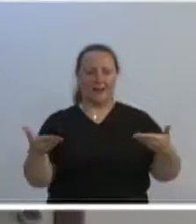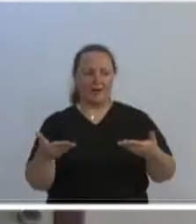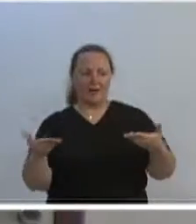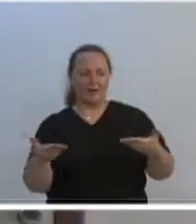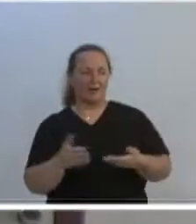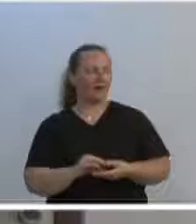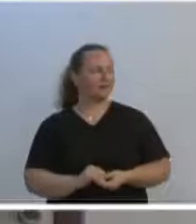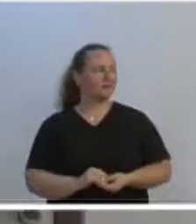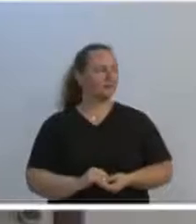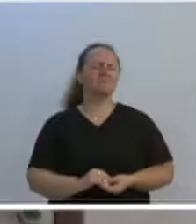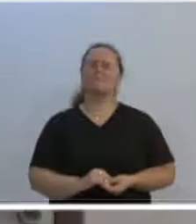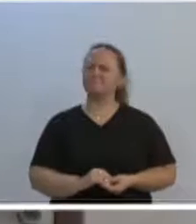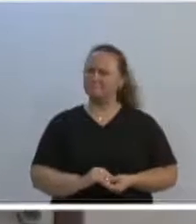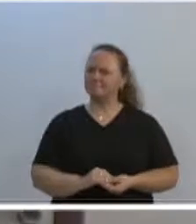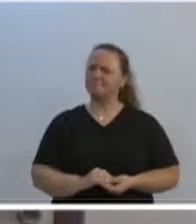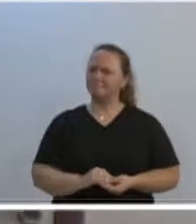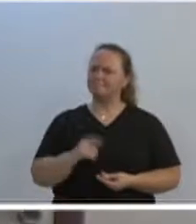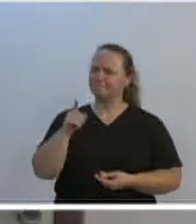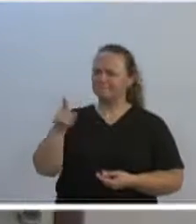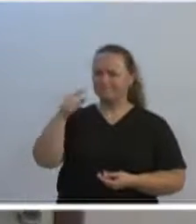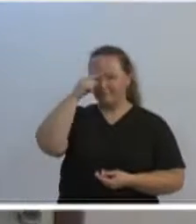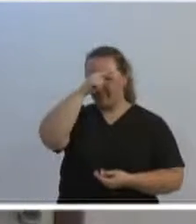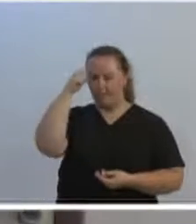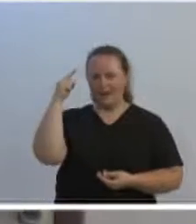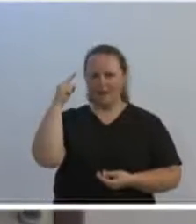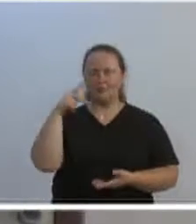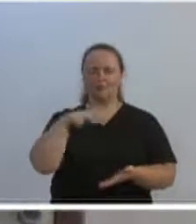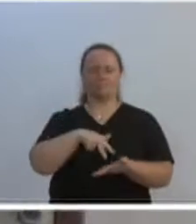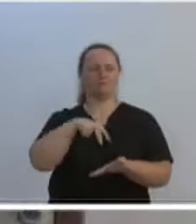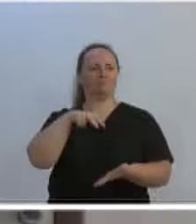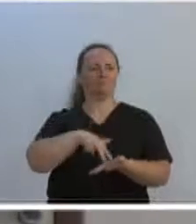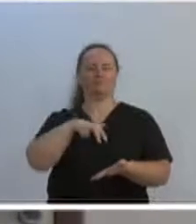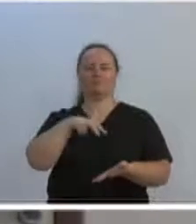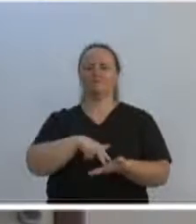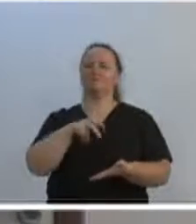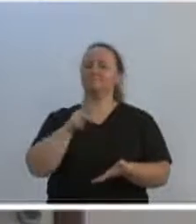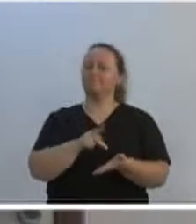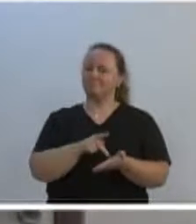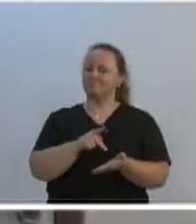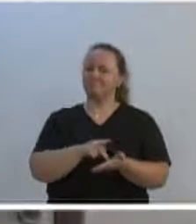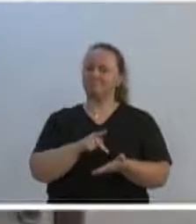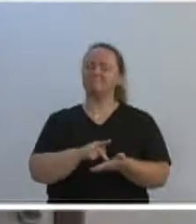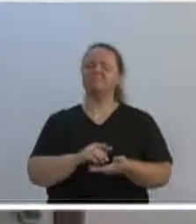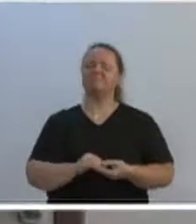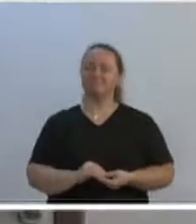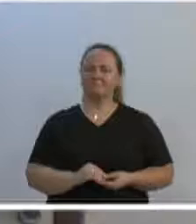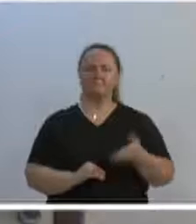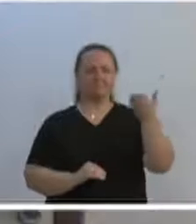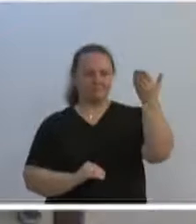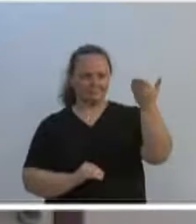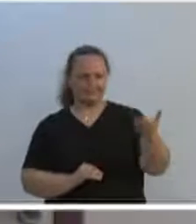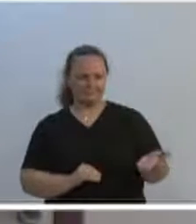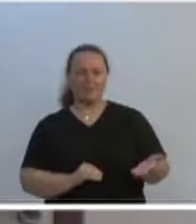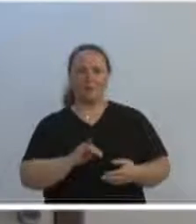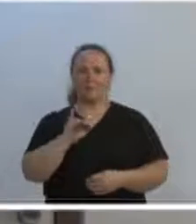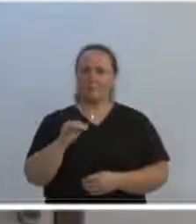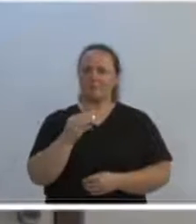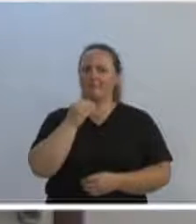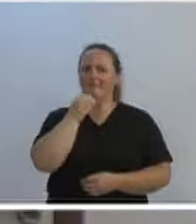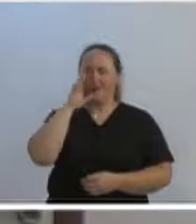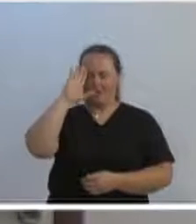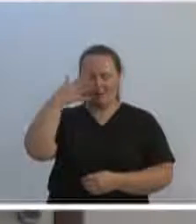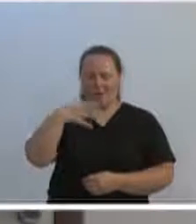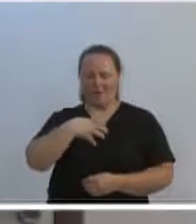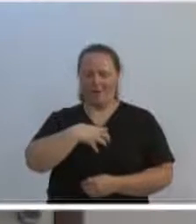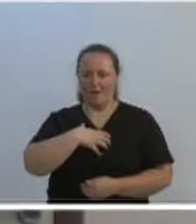o seu entusiasmo, presidente Marcos da Rosa, ao vir aqui, depois desses dias que a Vossa Excelência teve a oportunidade, a honra e